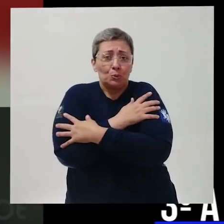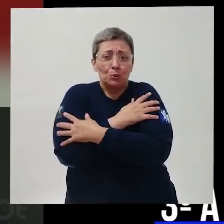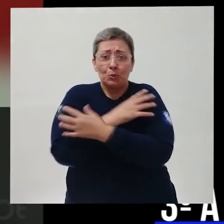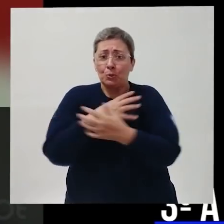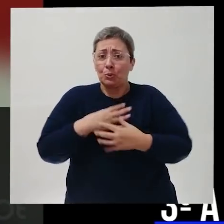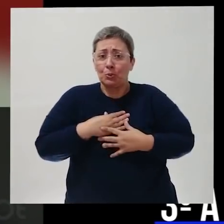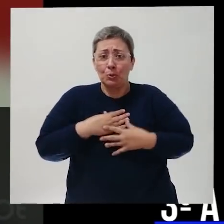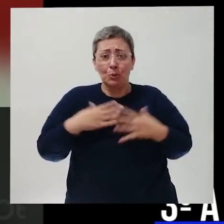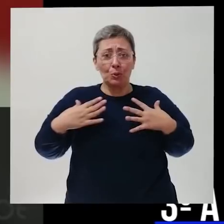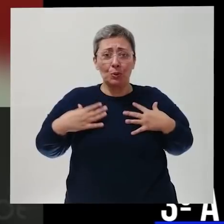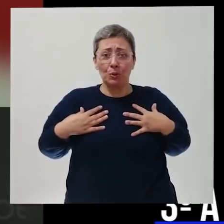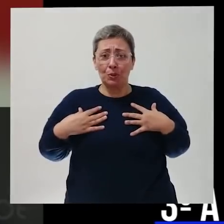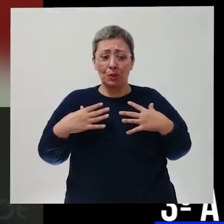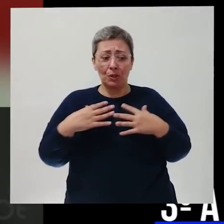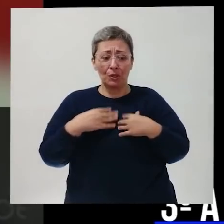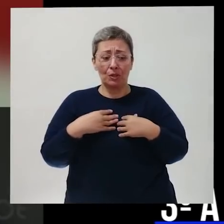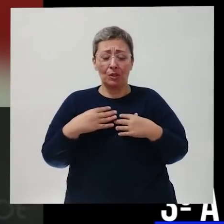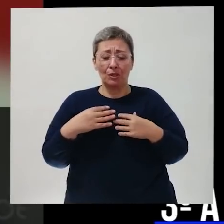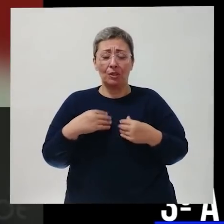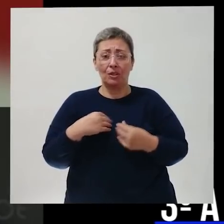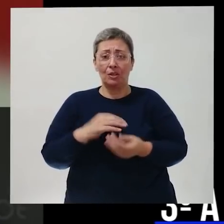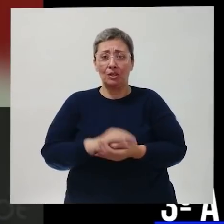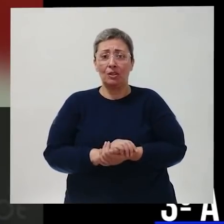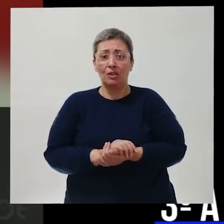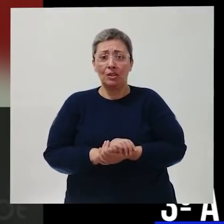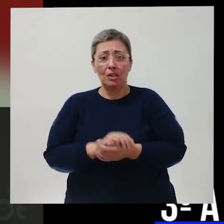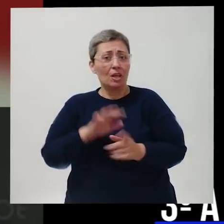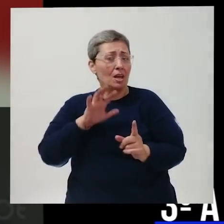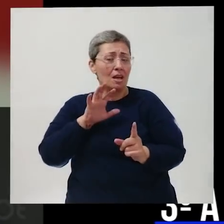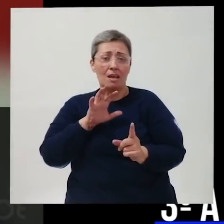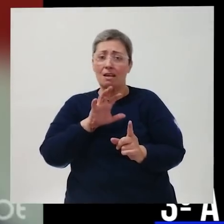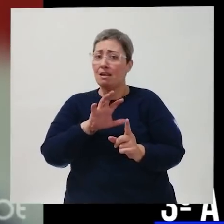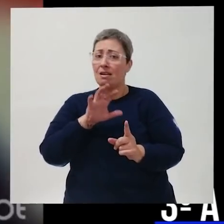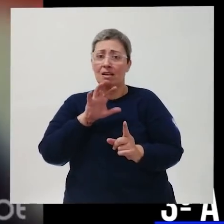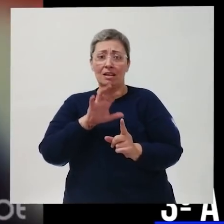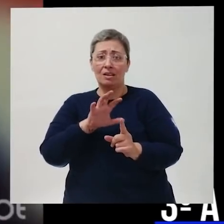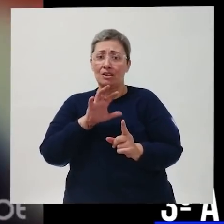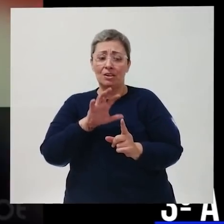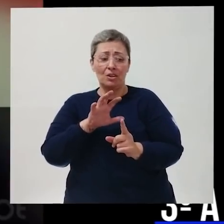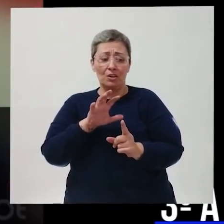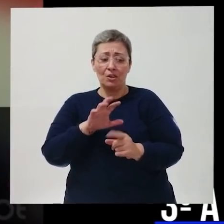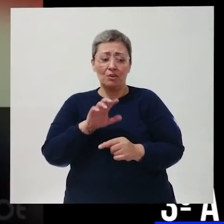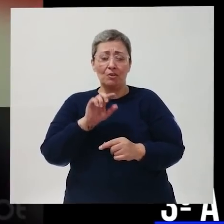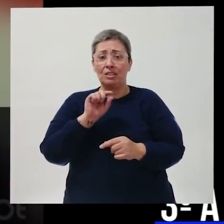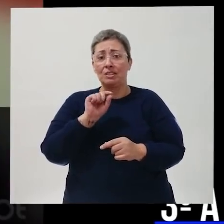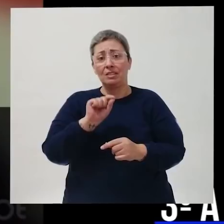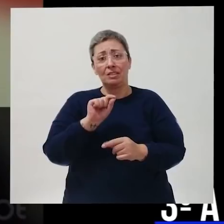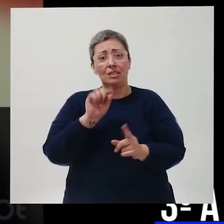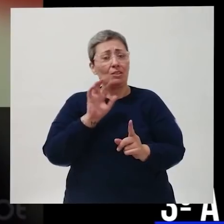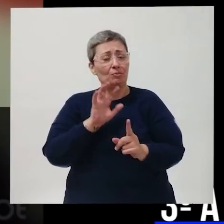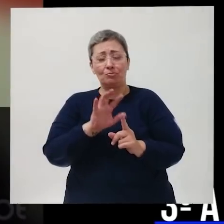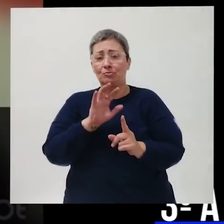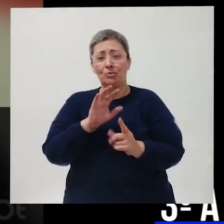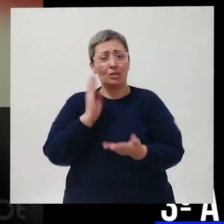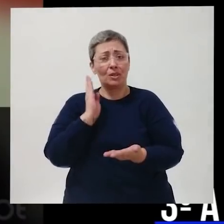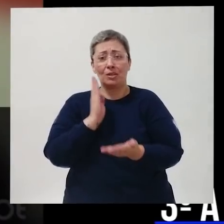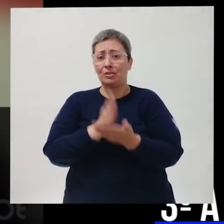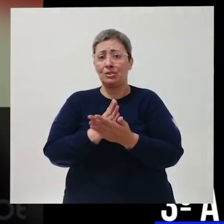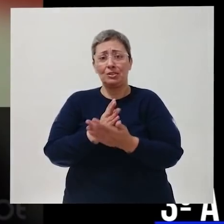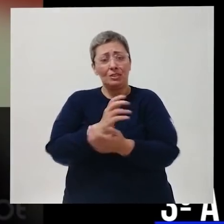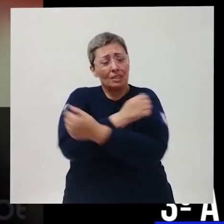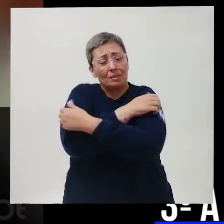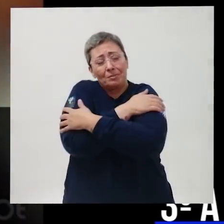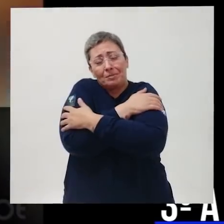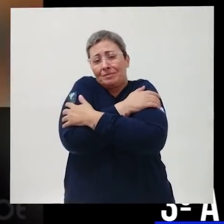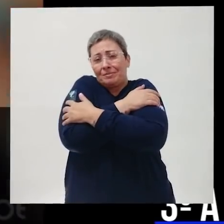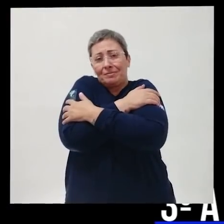Que o medo do toque não lhe impeça